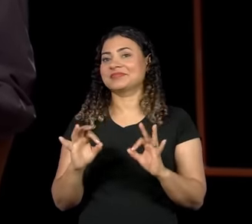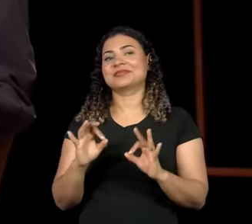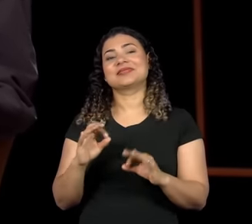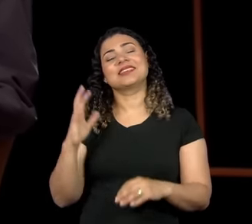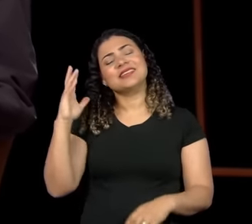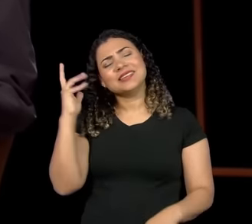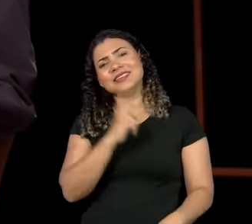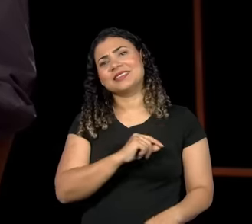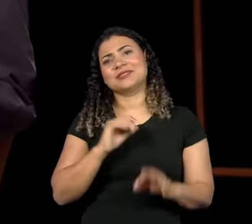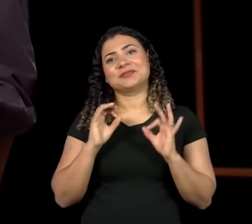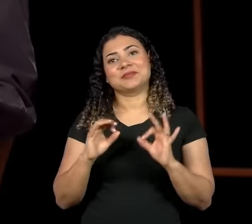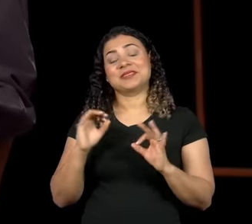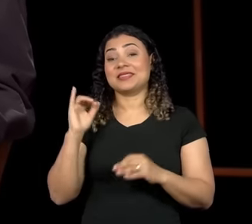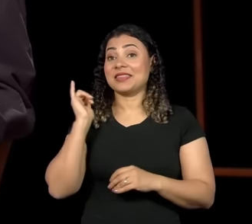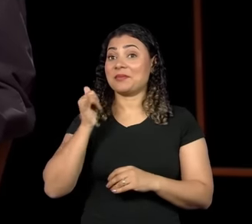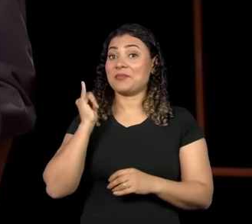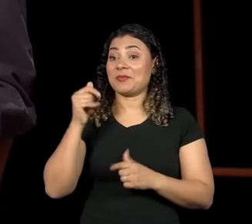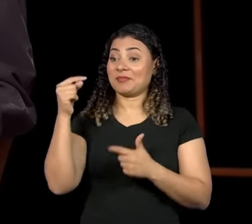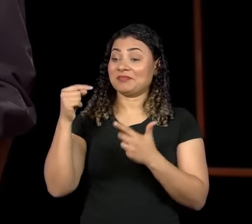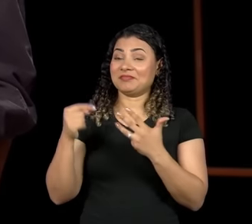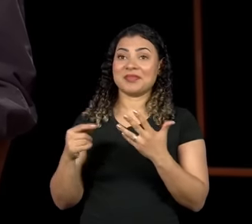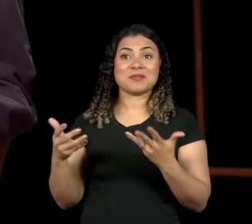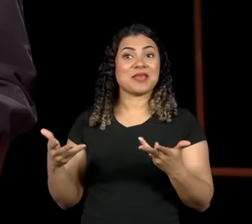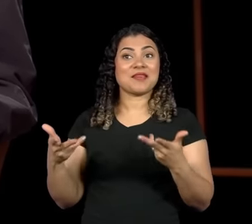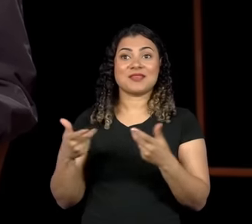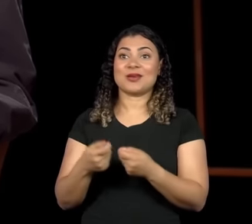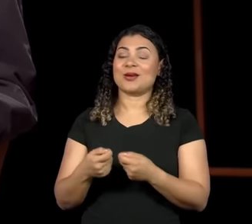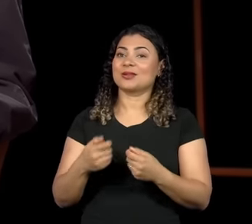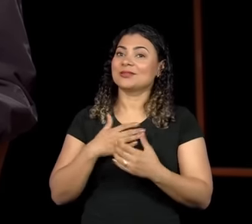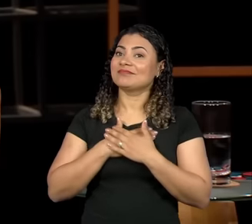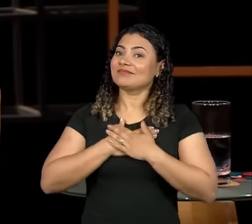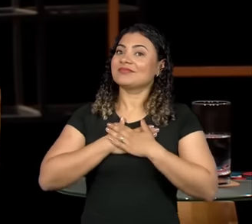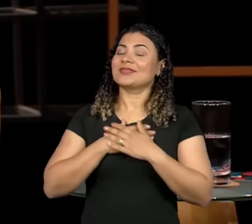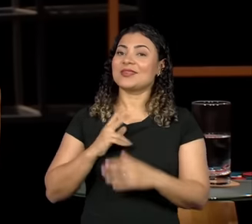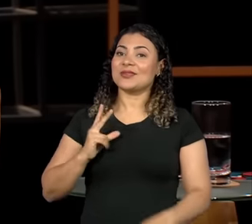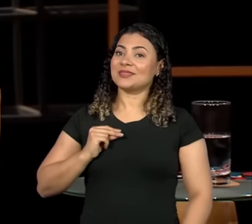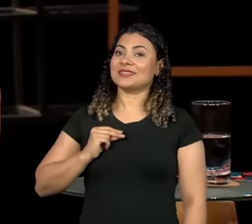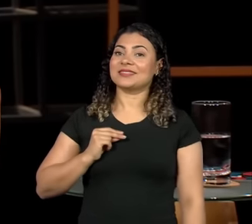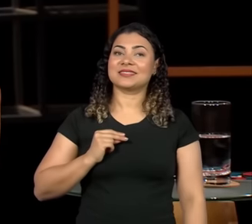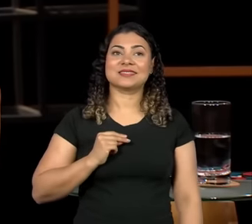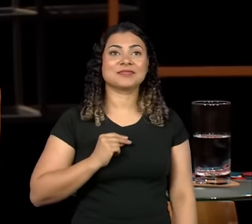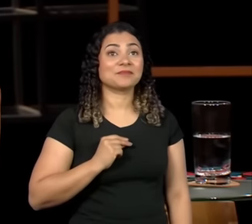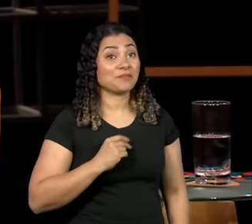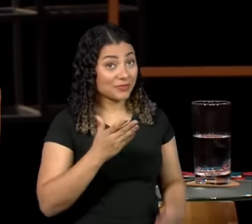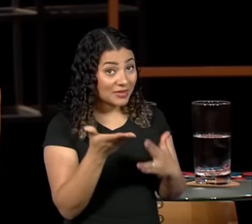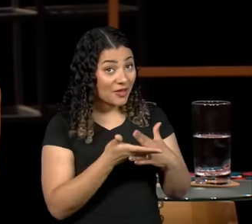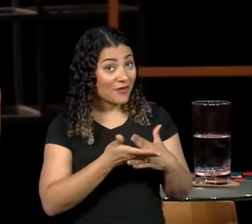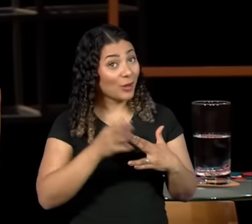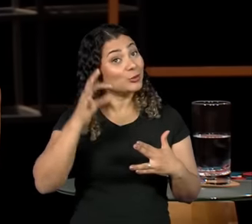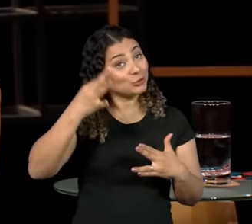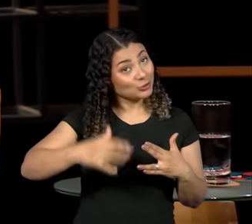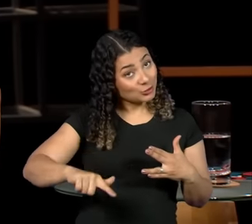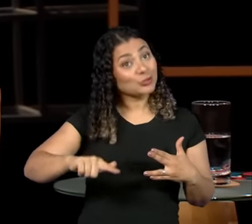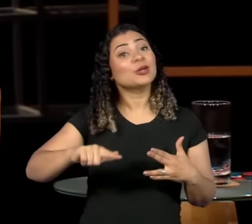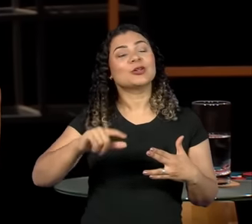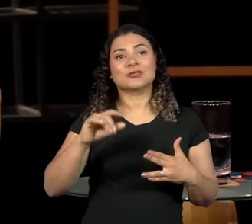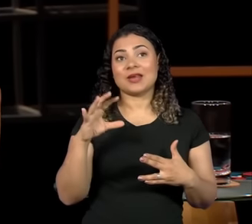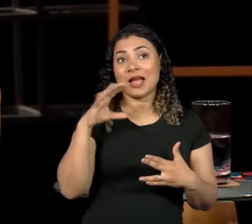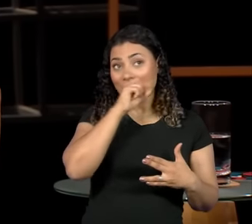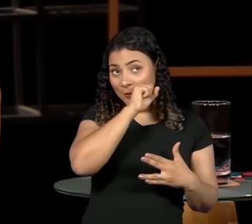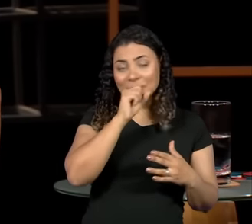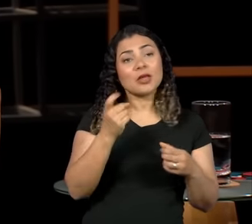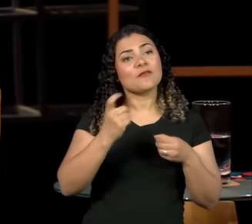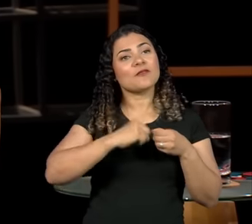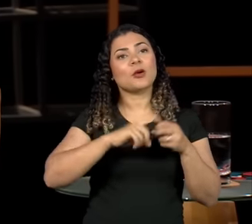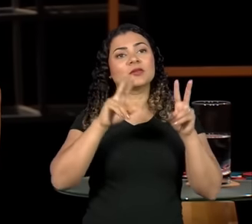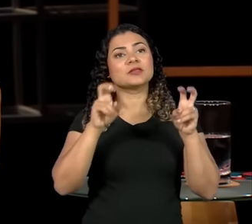linda. Nossa, que depoimentos maravilhosos. Puxa. Paulo, vamos fazer mais um intervalinho agora. Na volta a gente vai falar